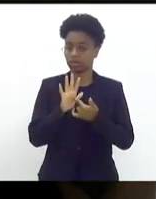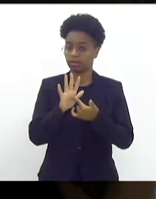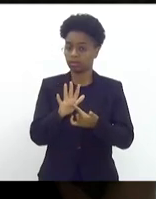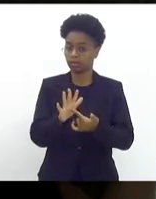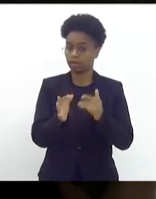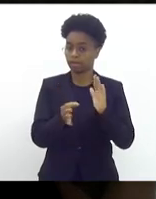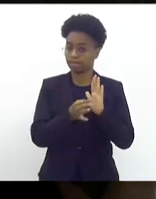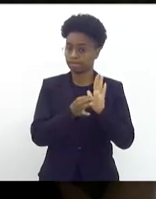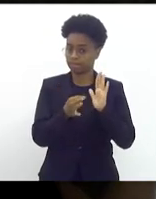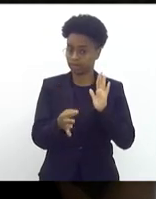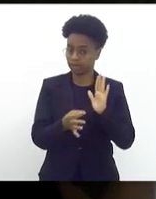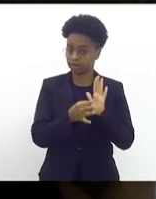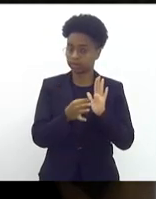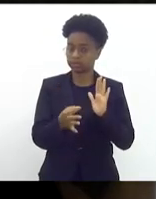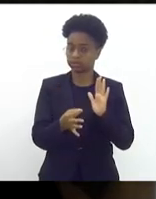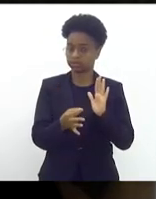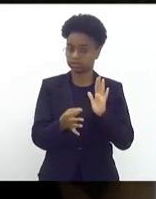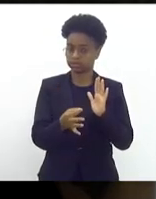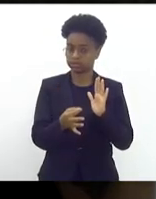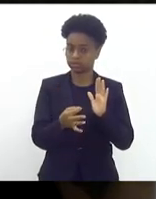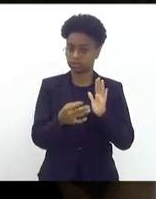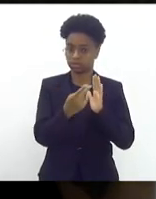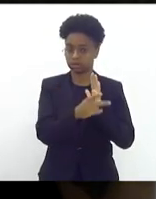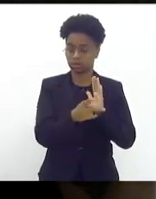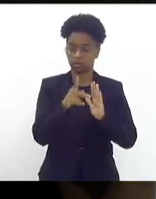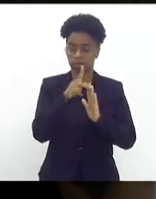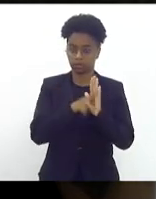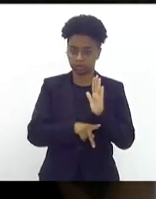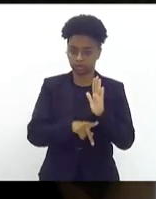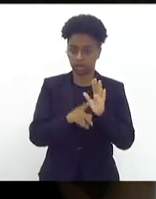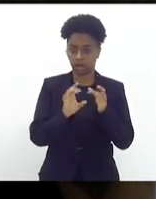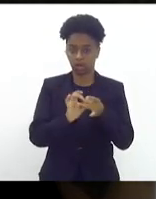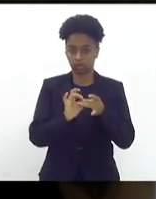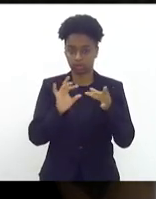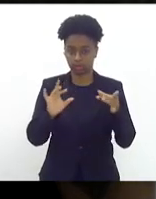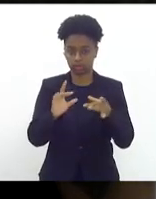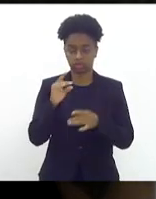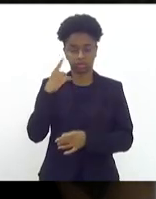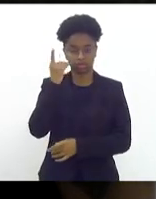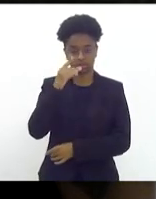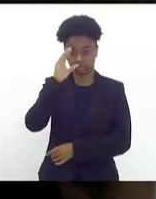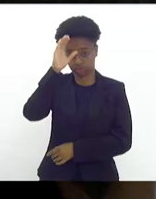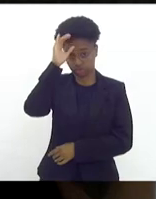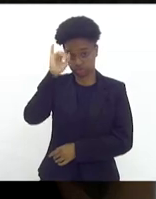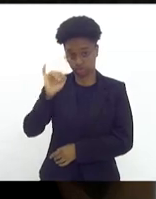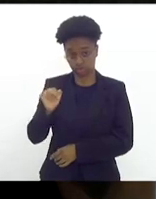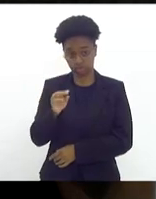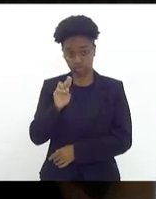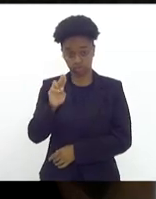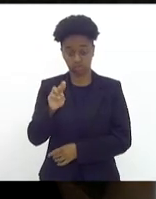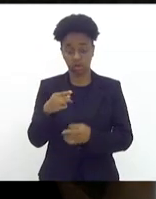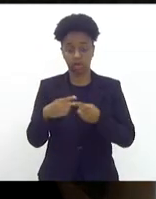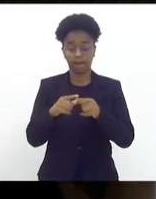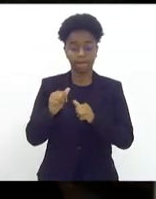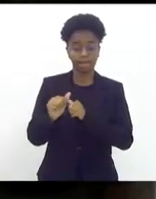parecer para um projeto autorizativo da deputada Tia Ju, que virou a